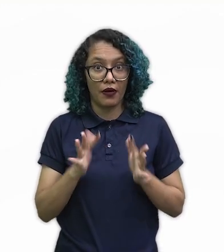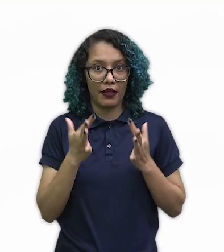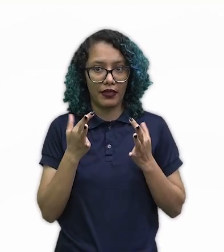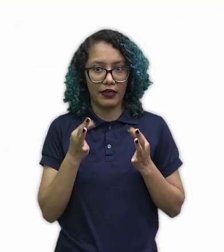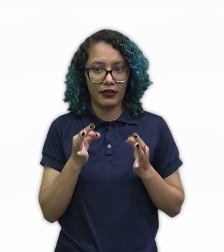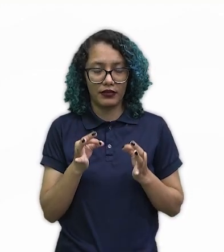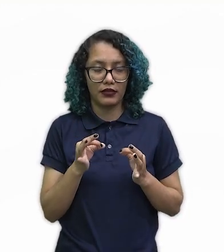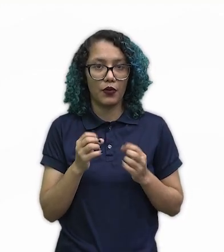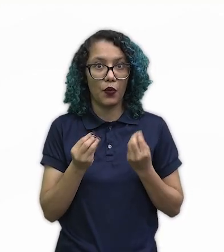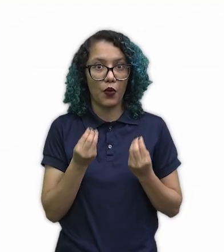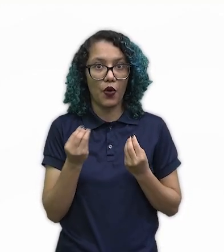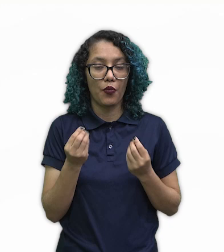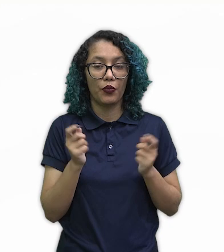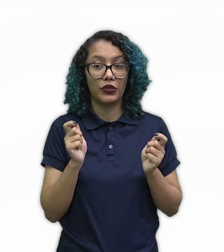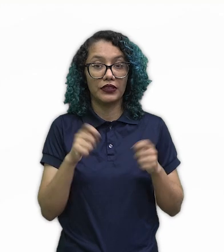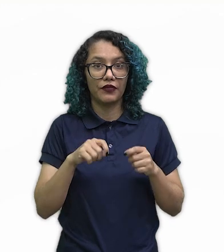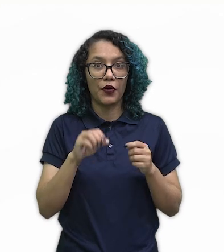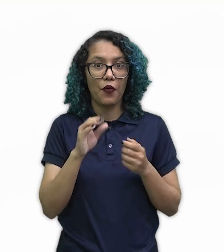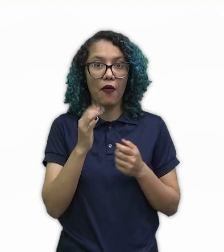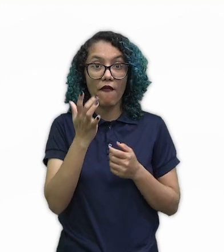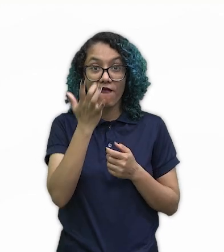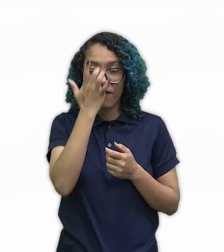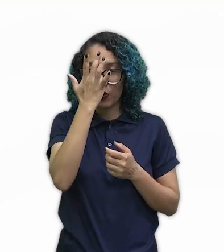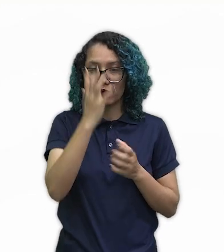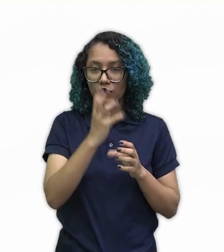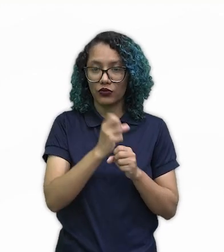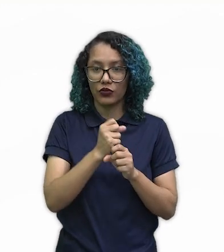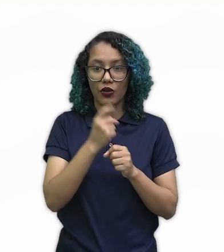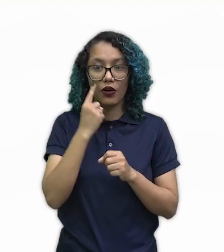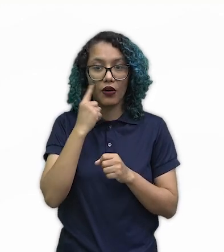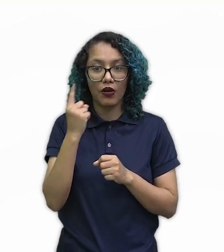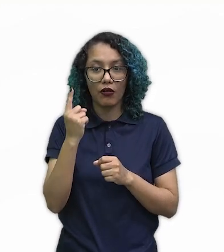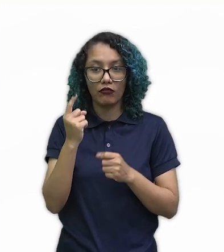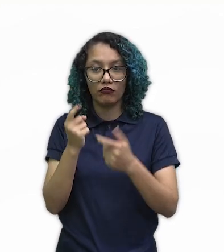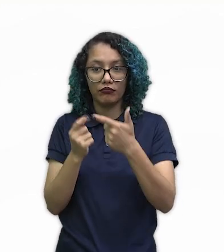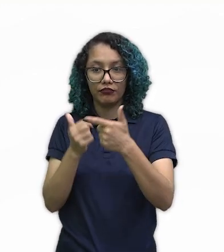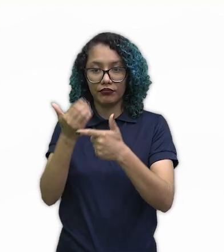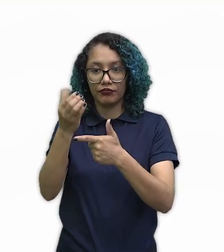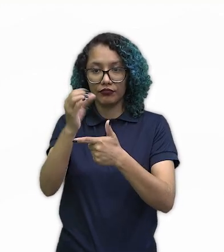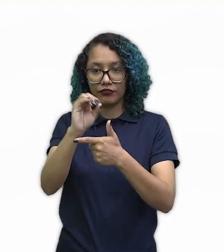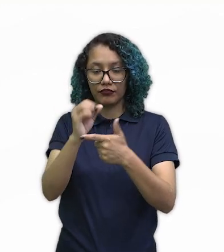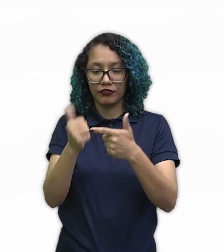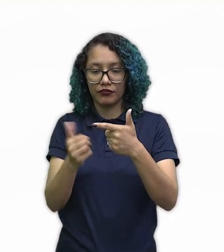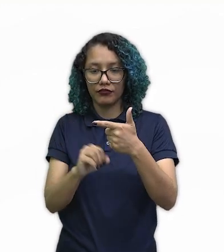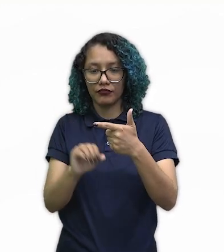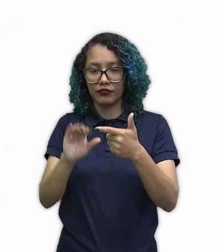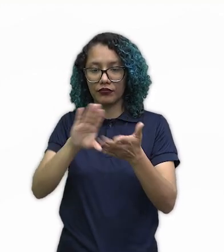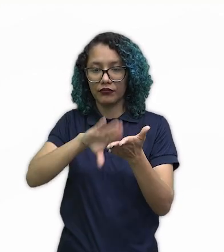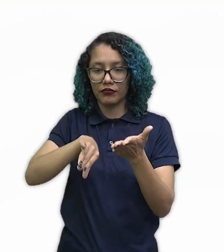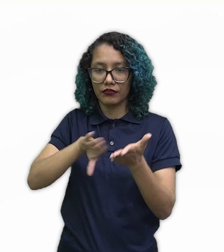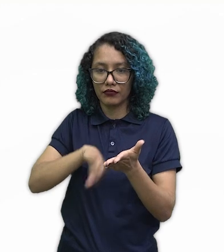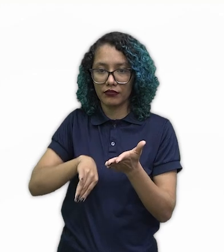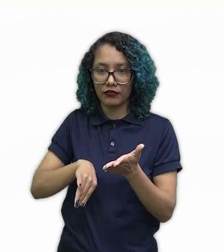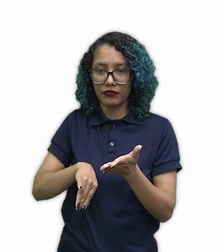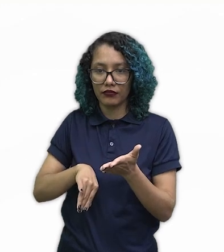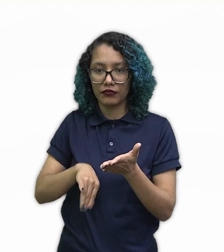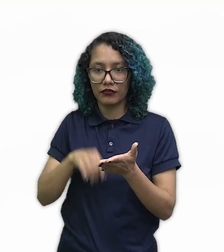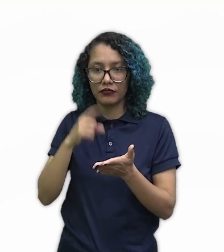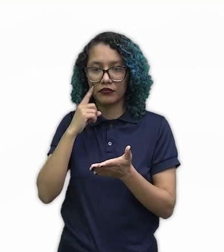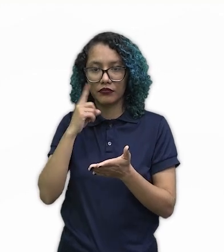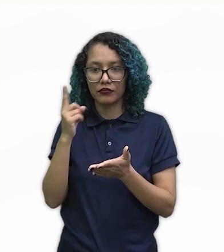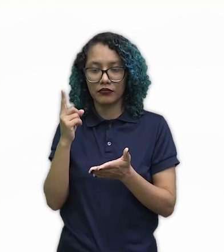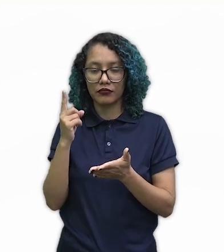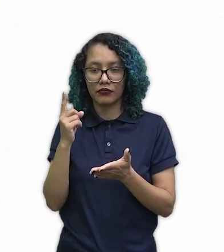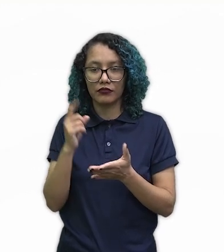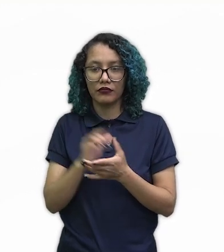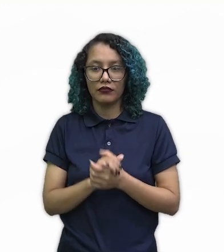para facilitar o cálculo. Ó. Simplifica esse zero com esse. Ó. E agora, ó, simplifica esse outro zero com esse. O que